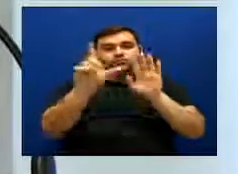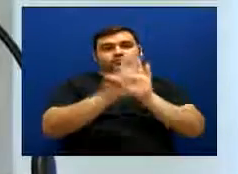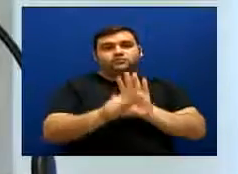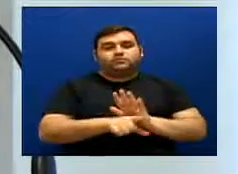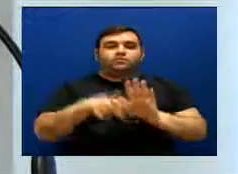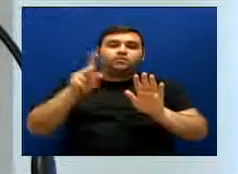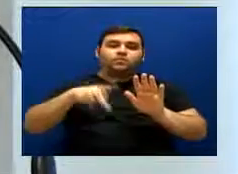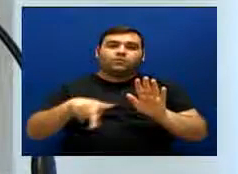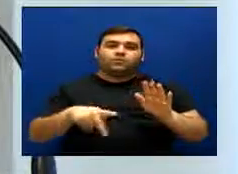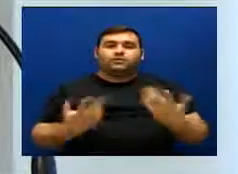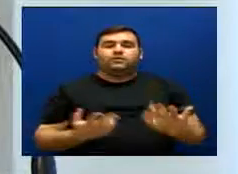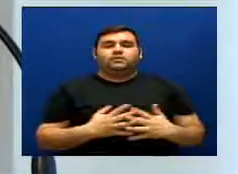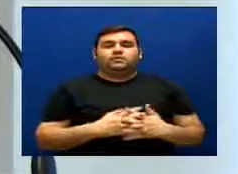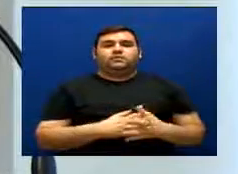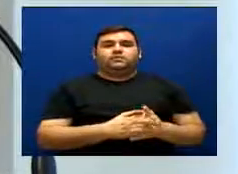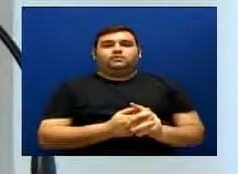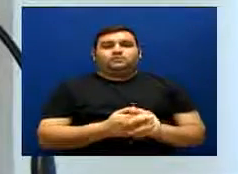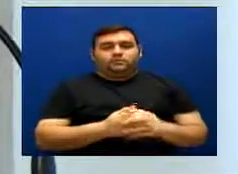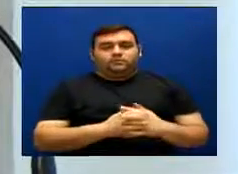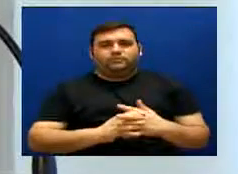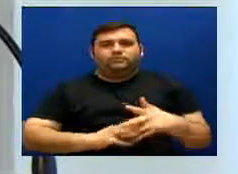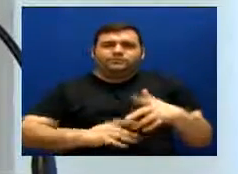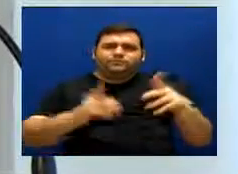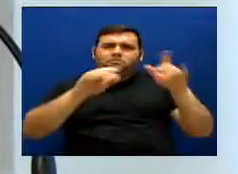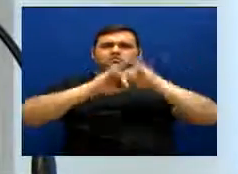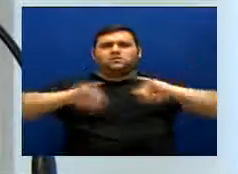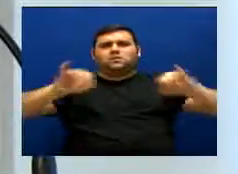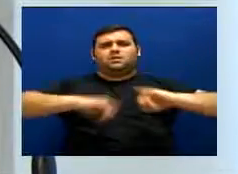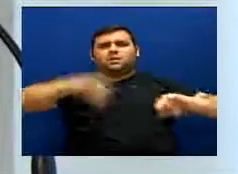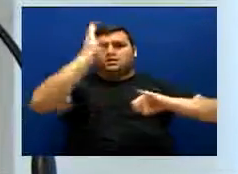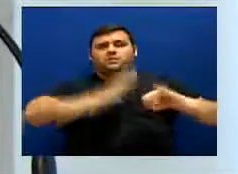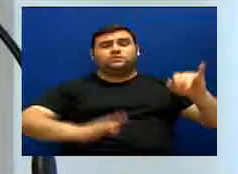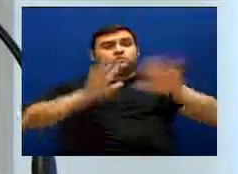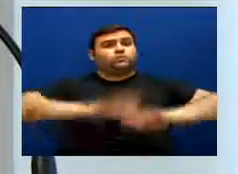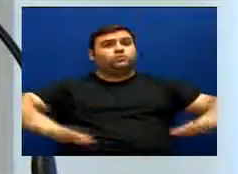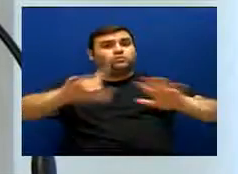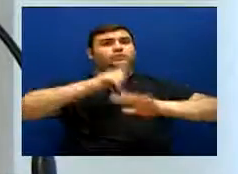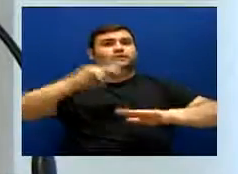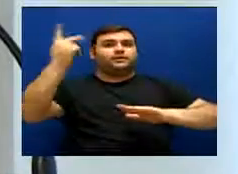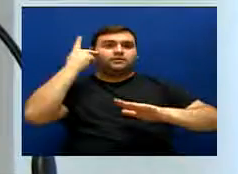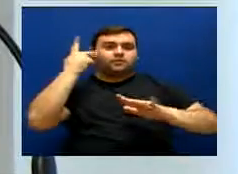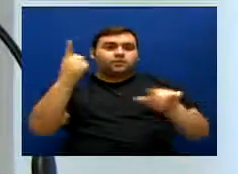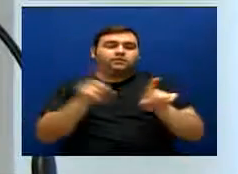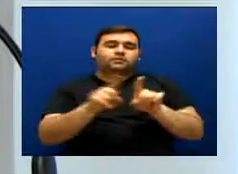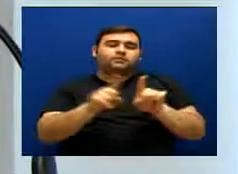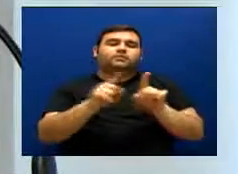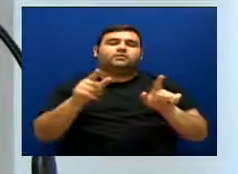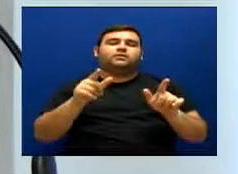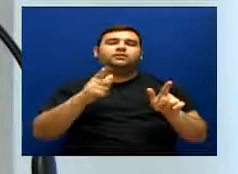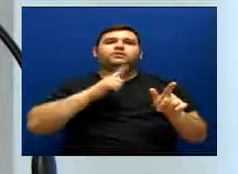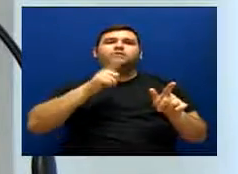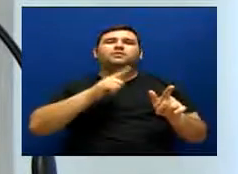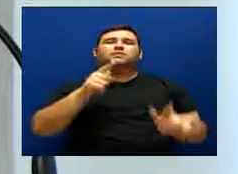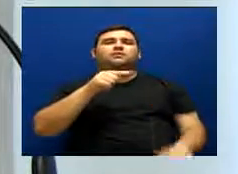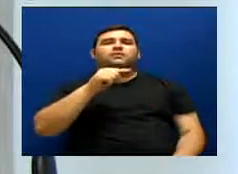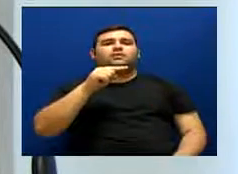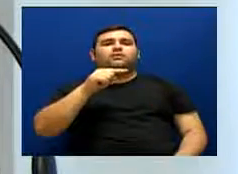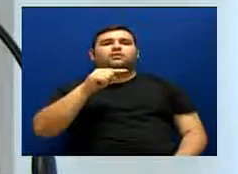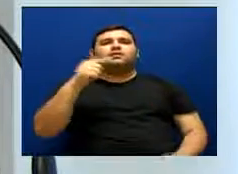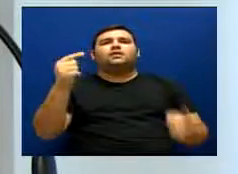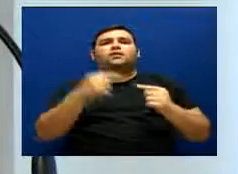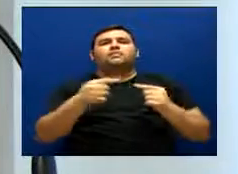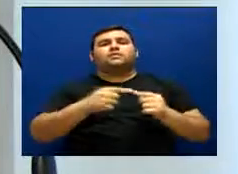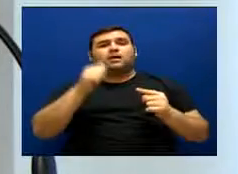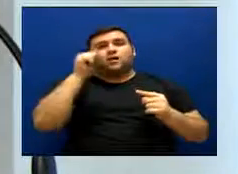política pública. Foi muito divulgado em todo o Brasil os casos de São Paulo e assédio sobre,